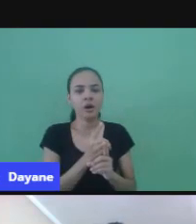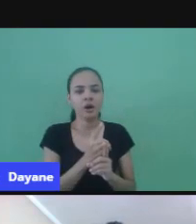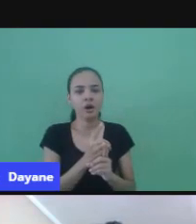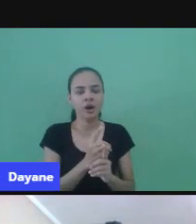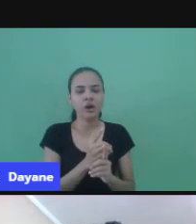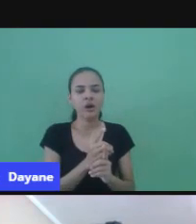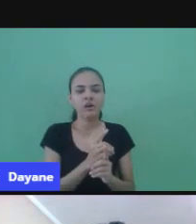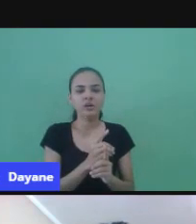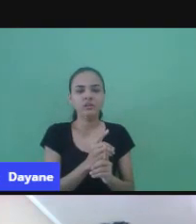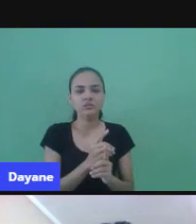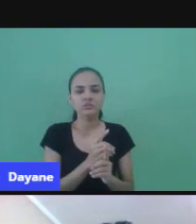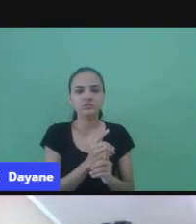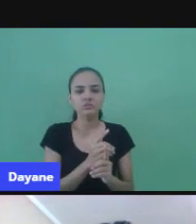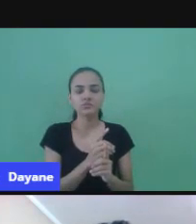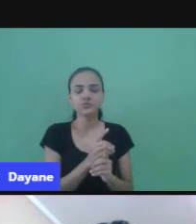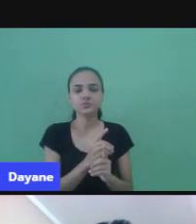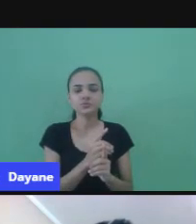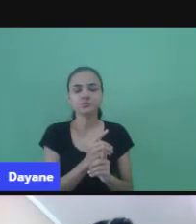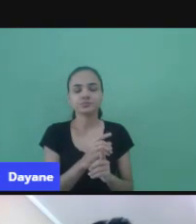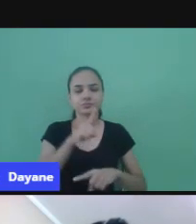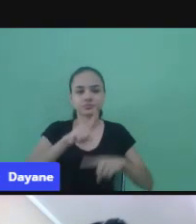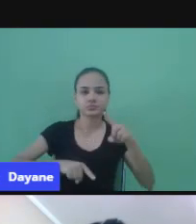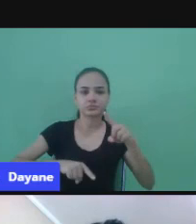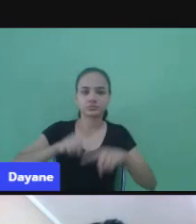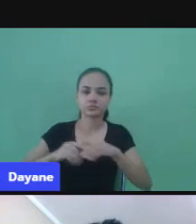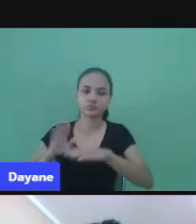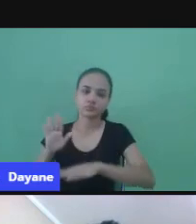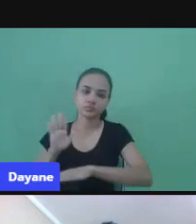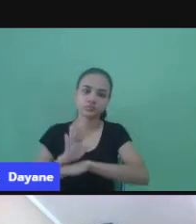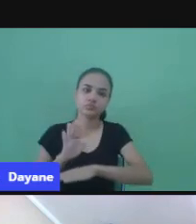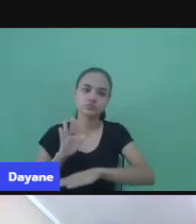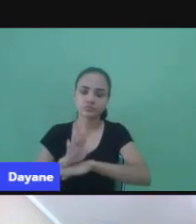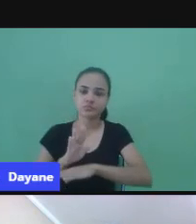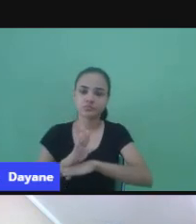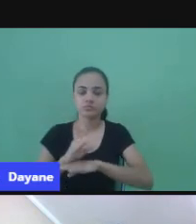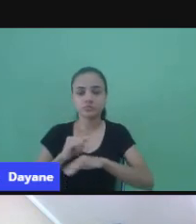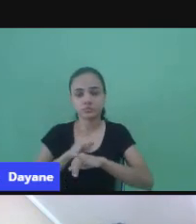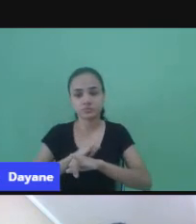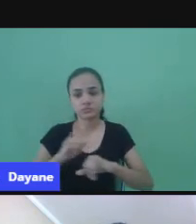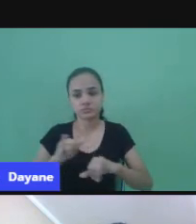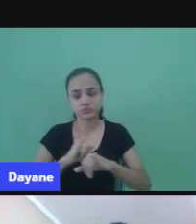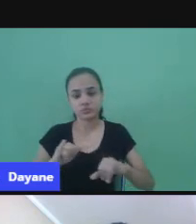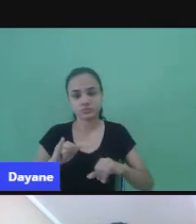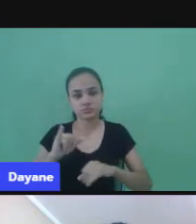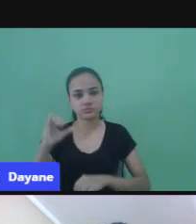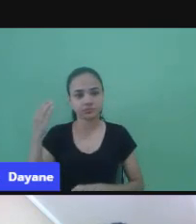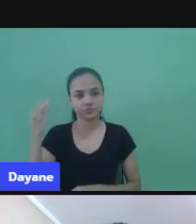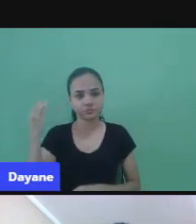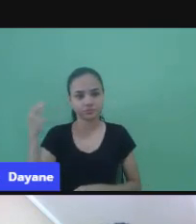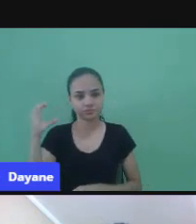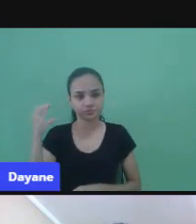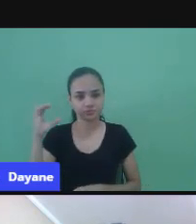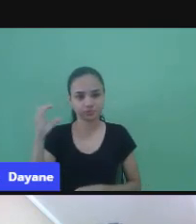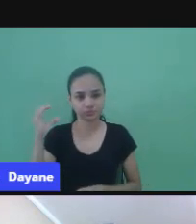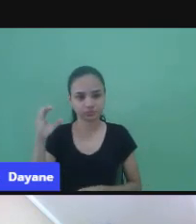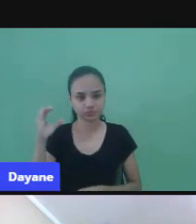ajuda bastante com essas informações mais científicas da espécie, né? Trazem um pouco mais para vocês